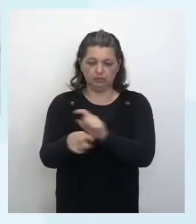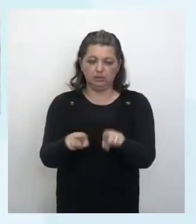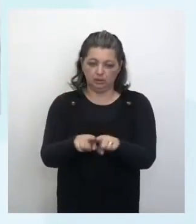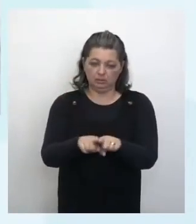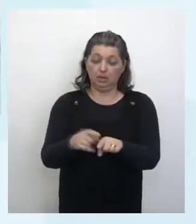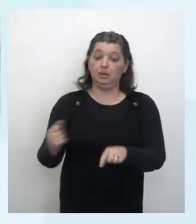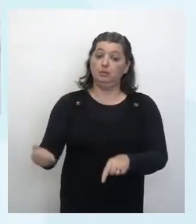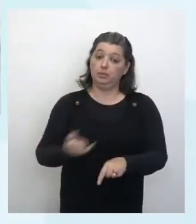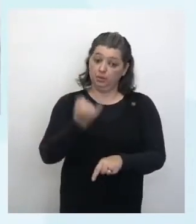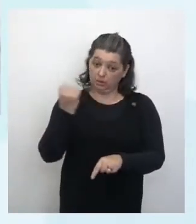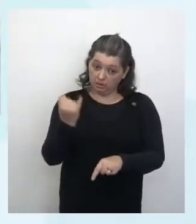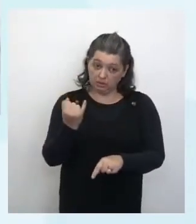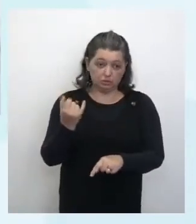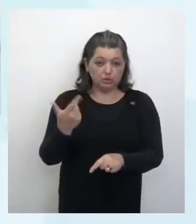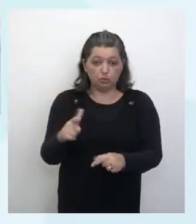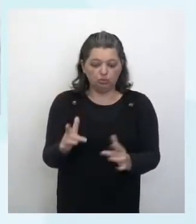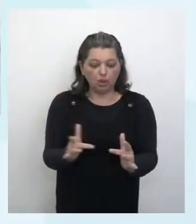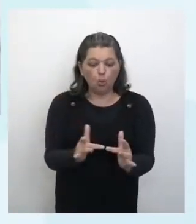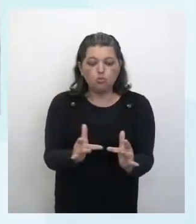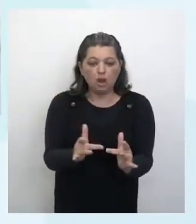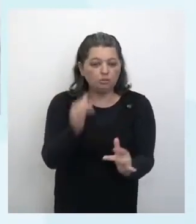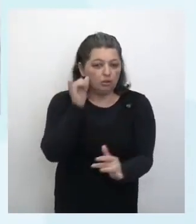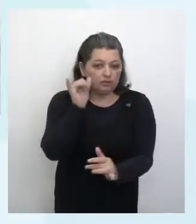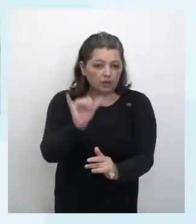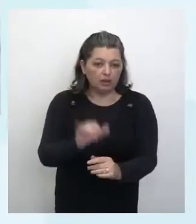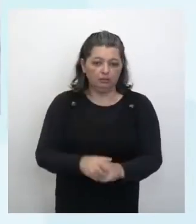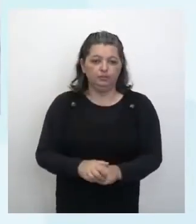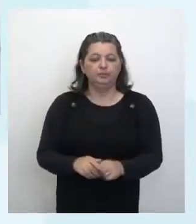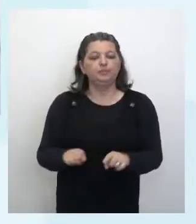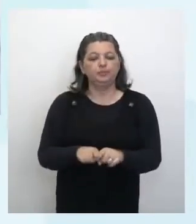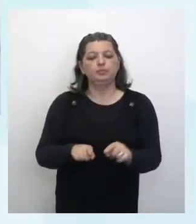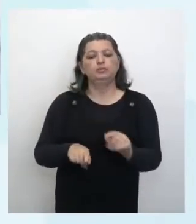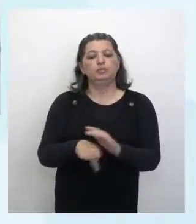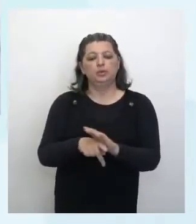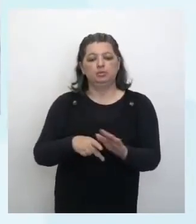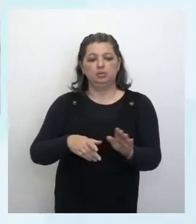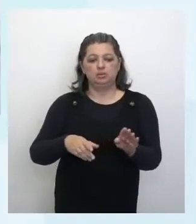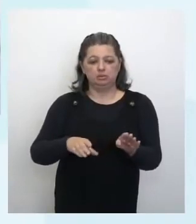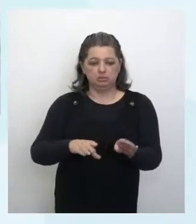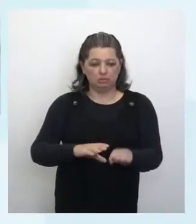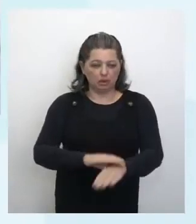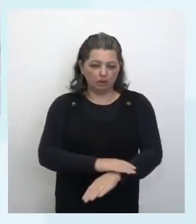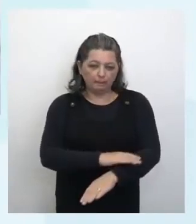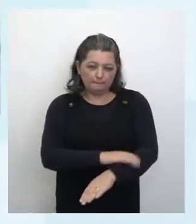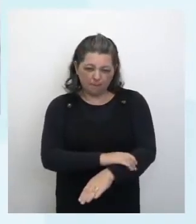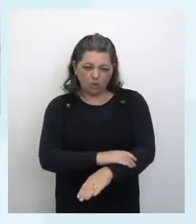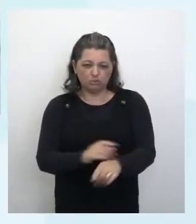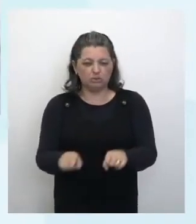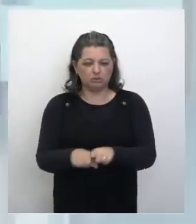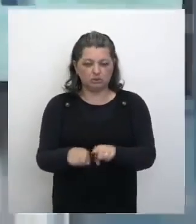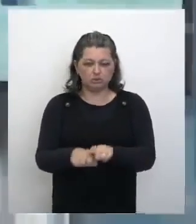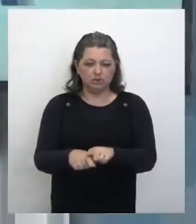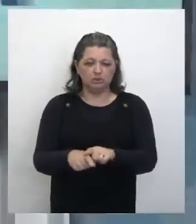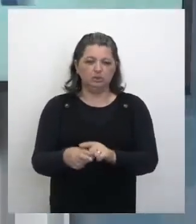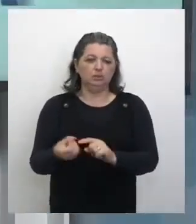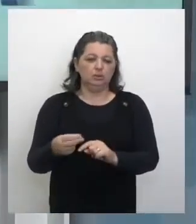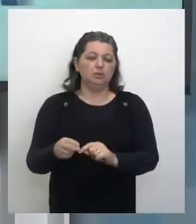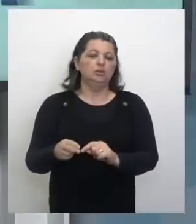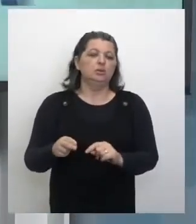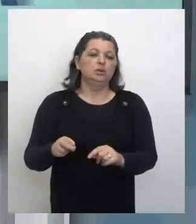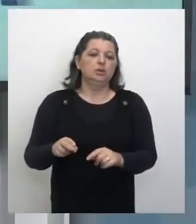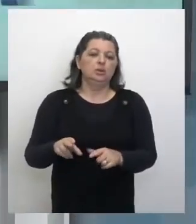luva é importante para não entrar em contato. Calçado de segurança e calça de brim, porque o brim ele não reage com todas